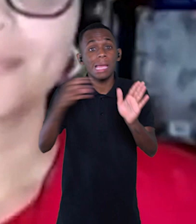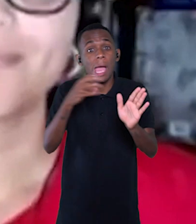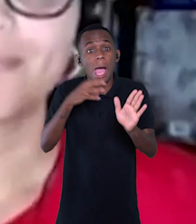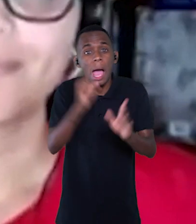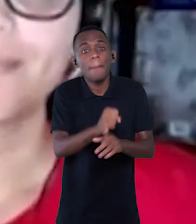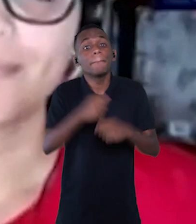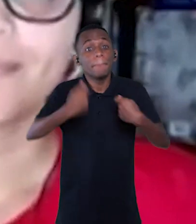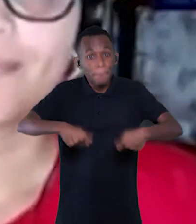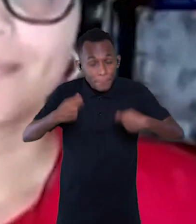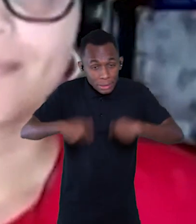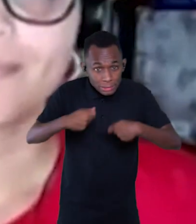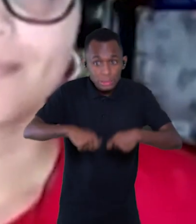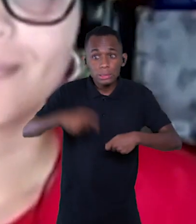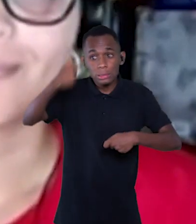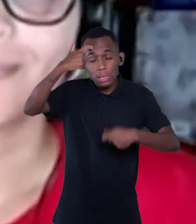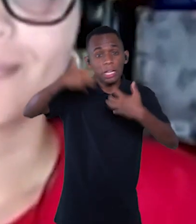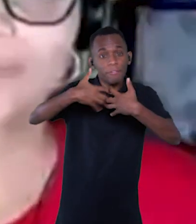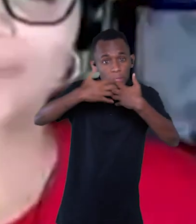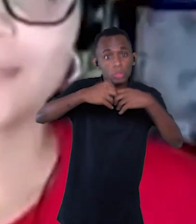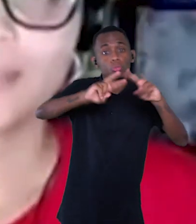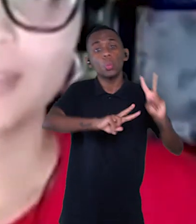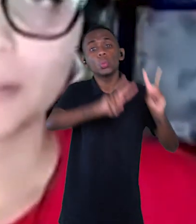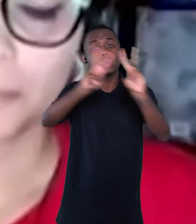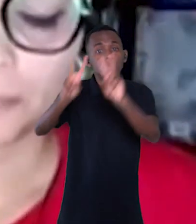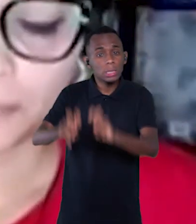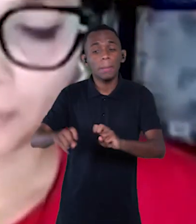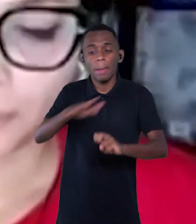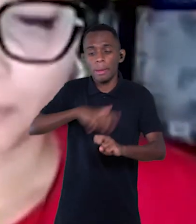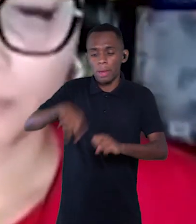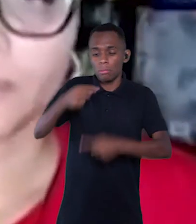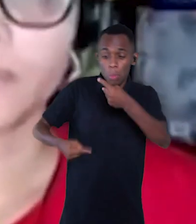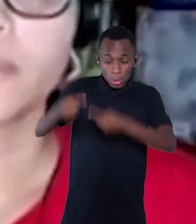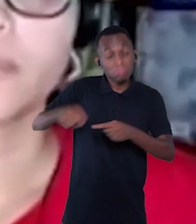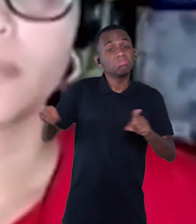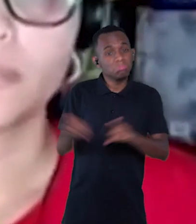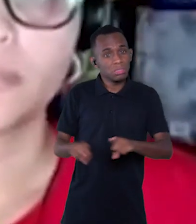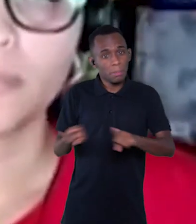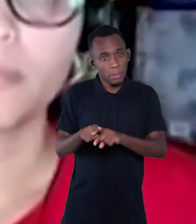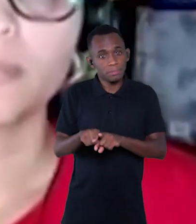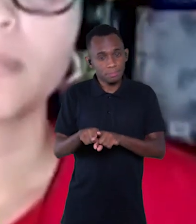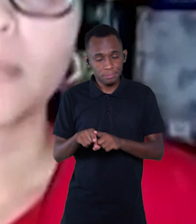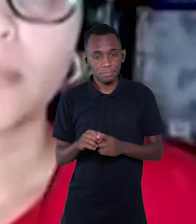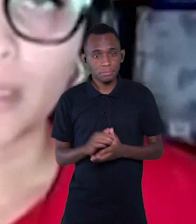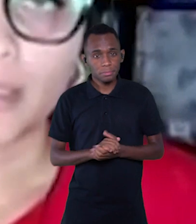né? De pensar sobre esse tema politicamente também, né?